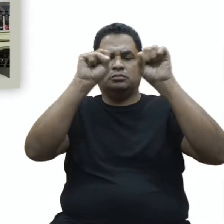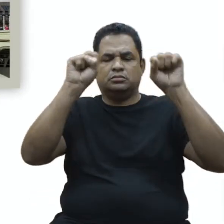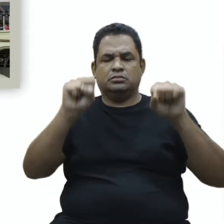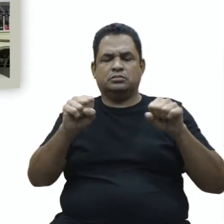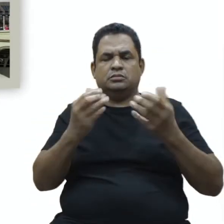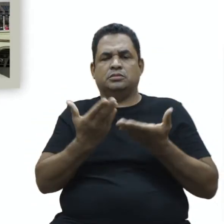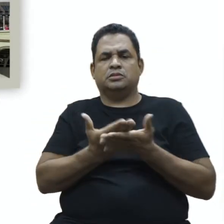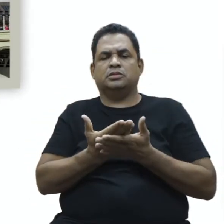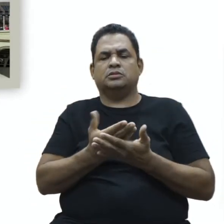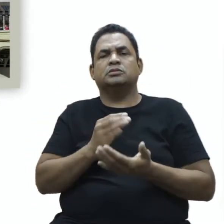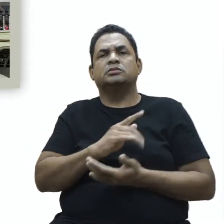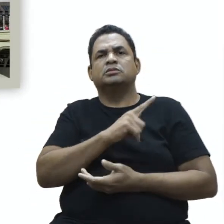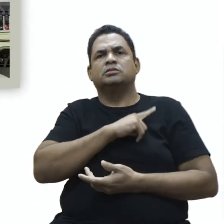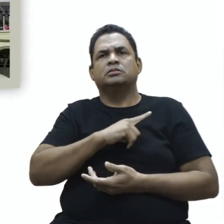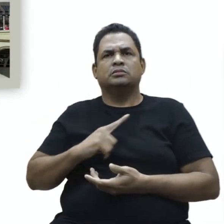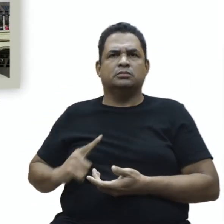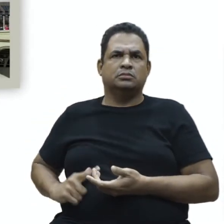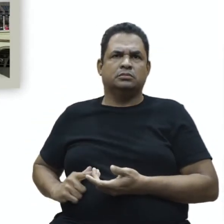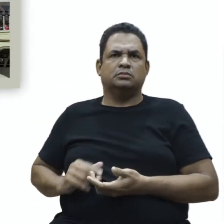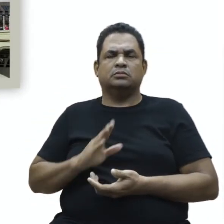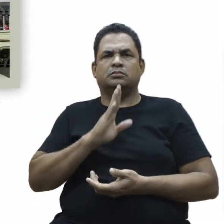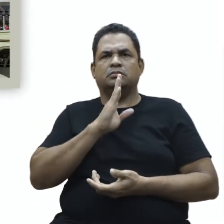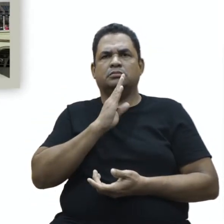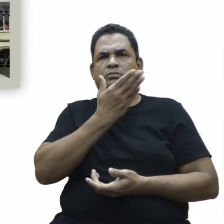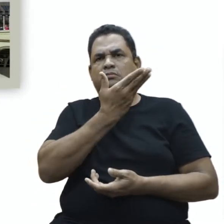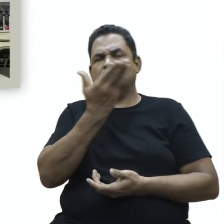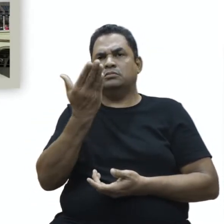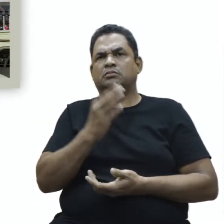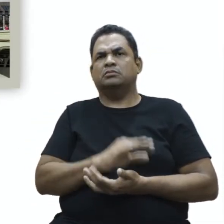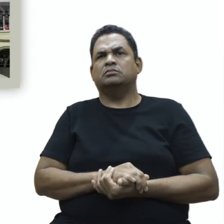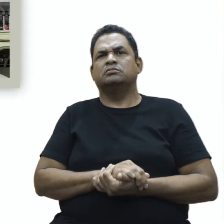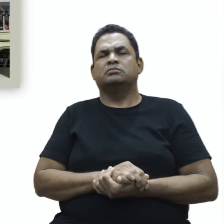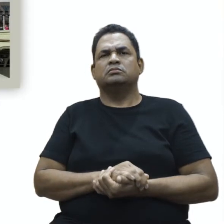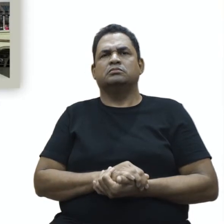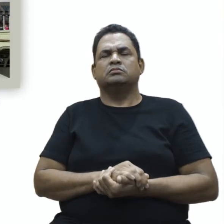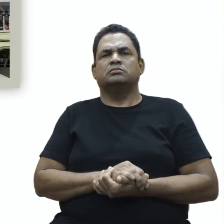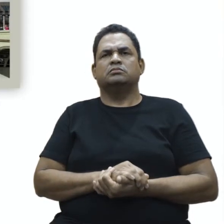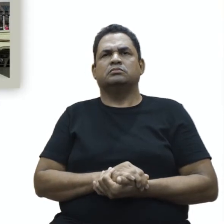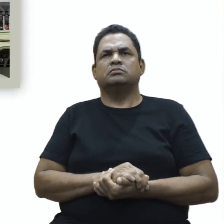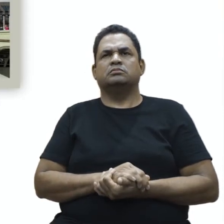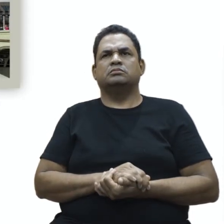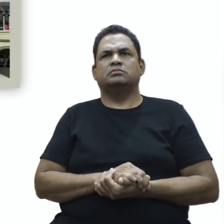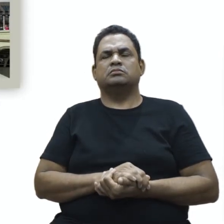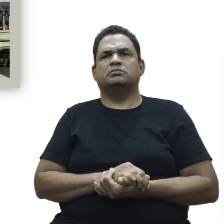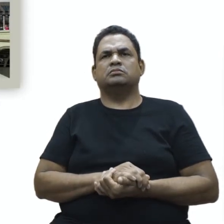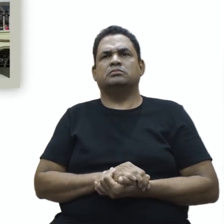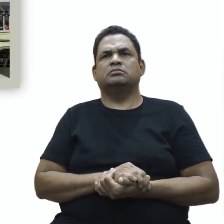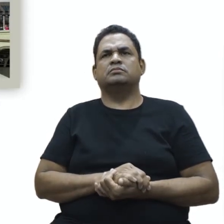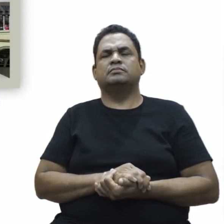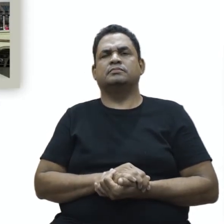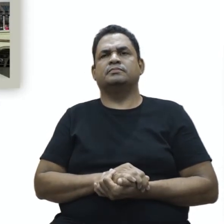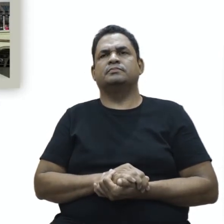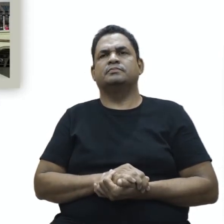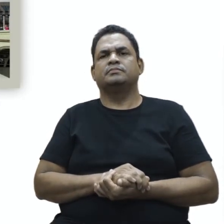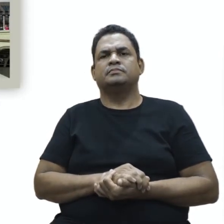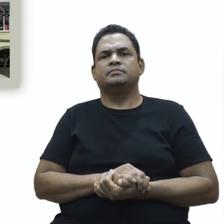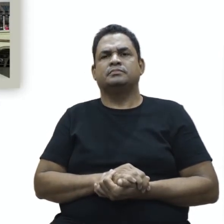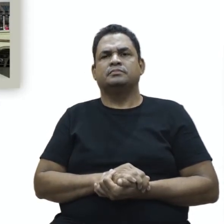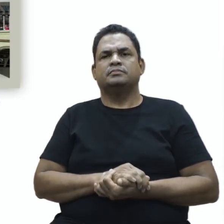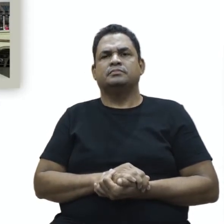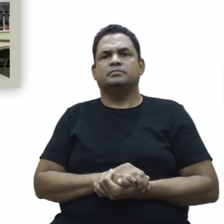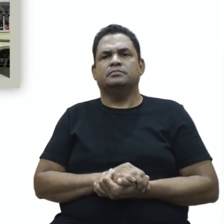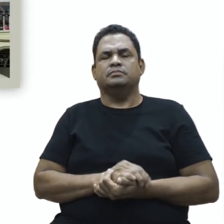os sistemas de governo, né? Que até aqui a gente conheceu monarquia e república. Mas dentro